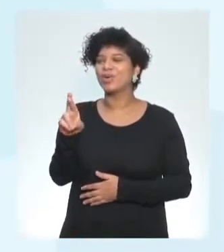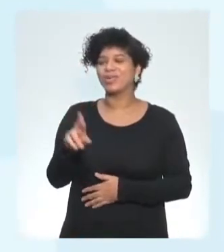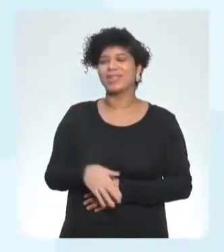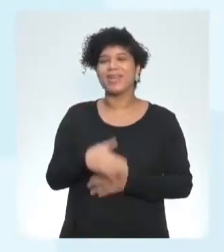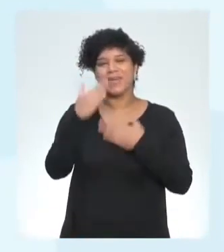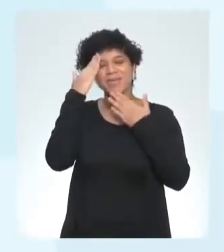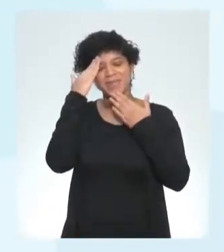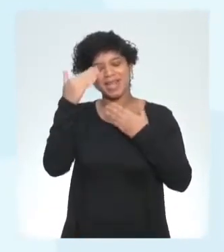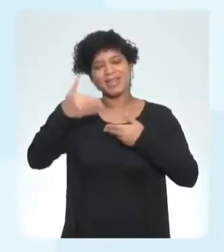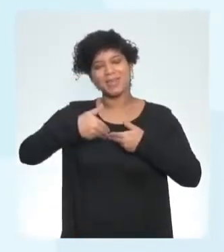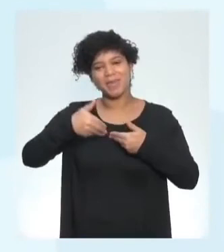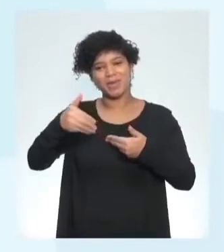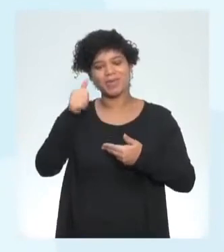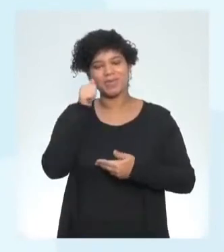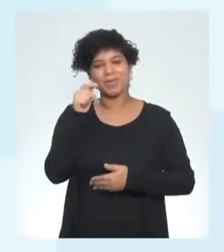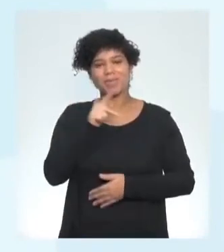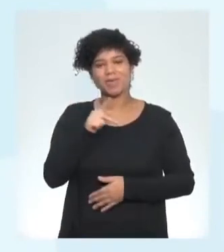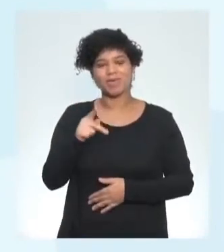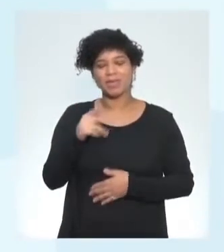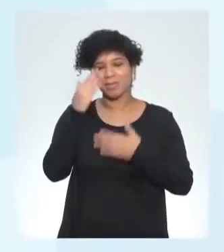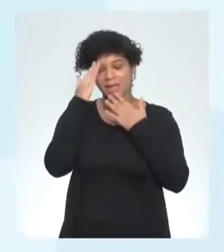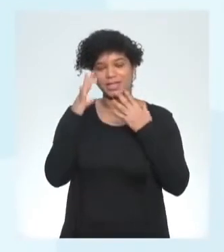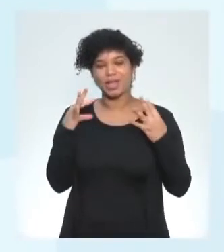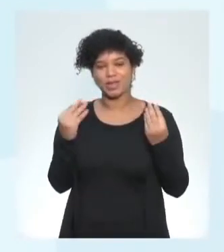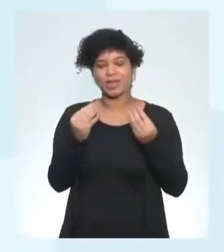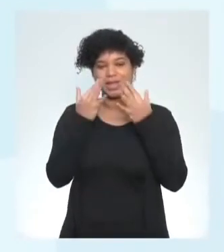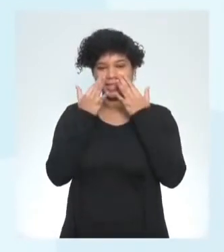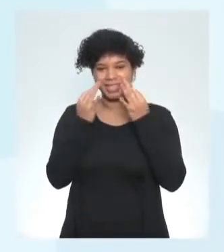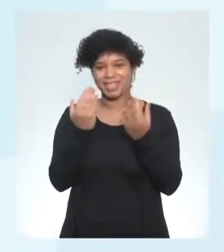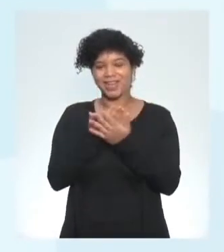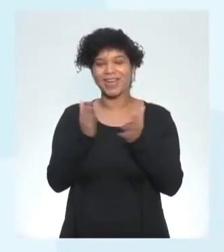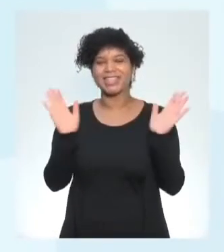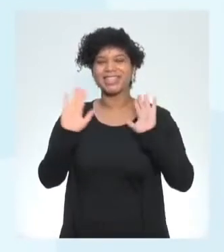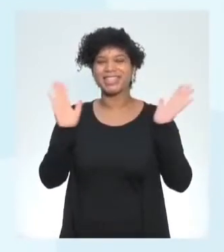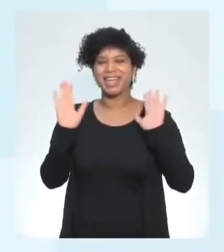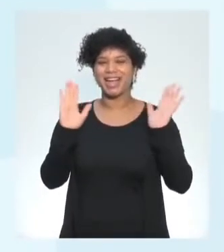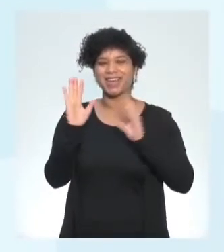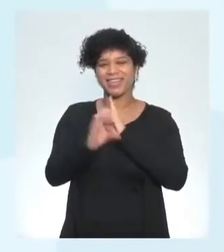Obrigado também pelo convite. Agradeço a todos que estão assistindo essa aula, hein? Tchau, gente. Até a próxima.